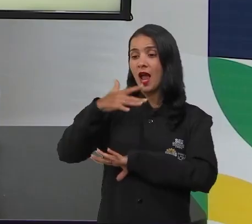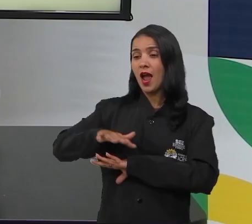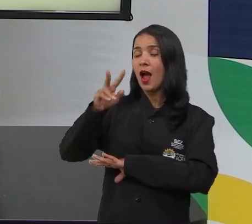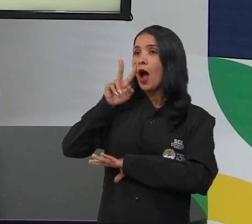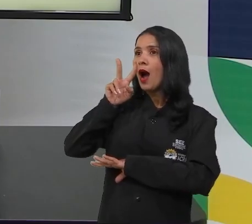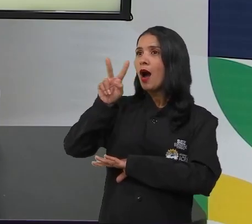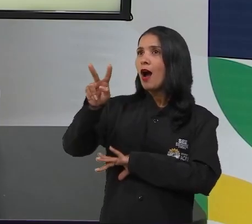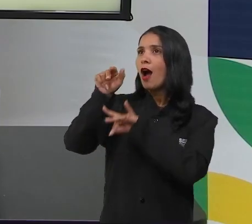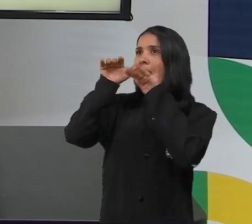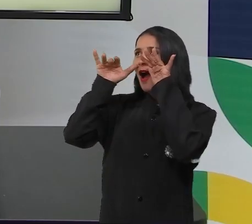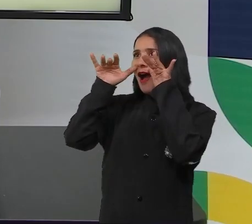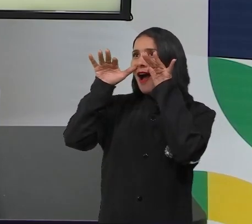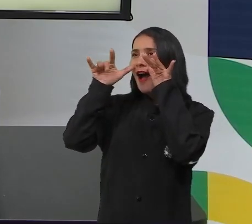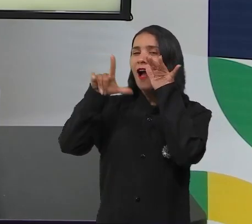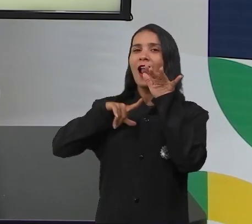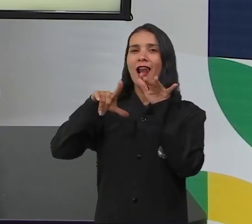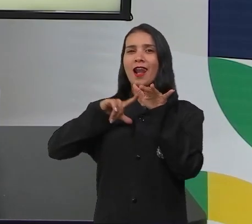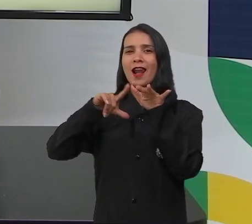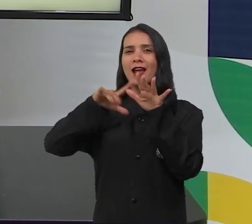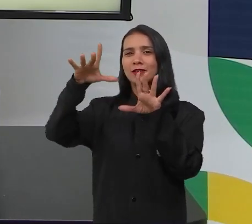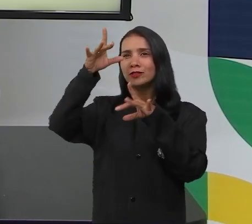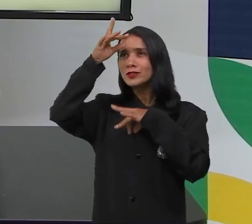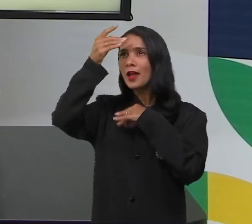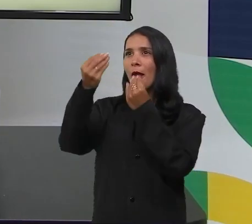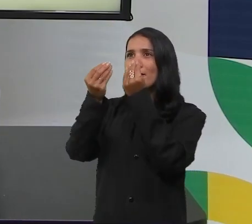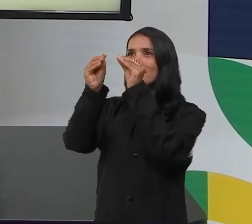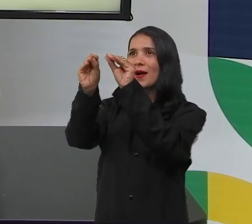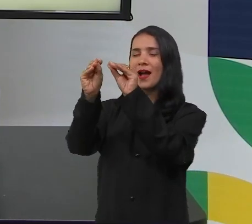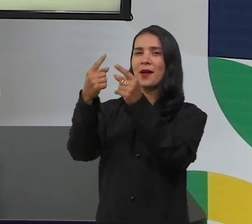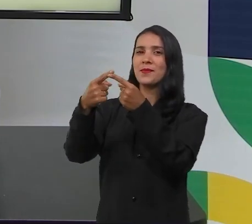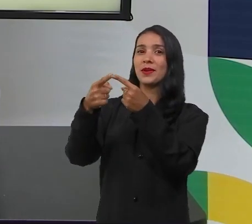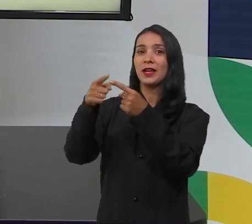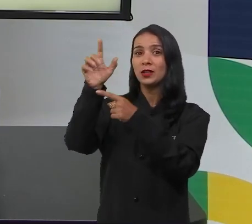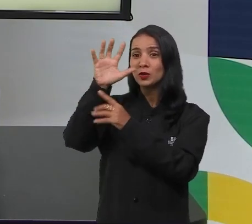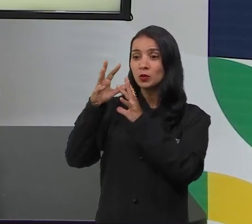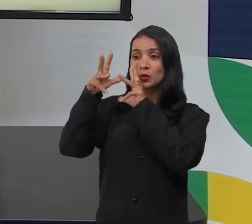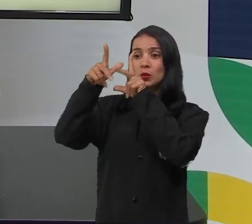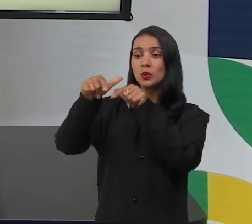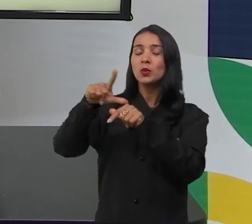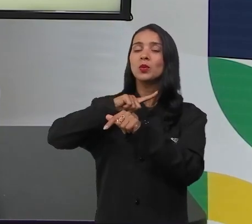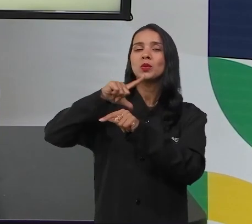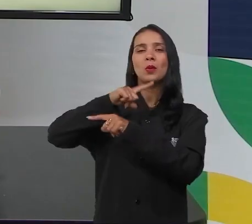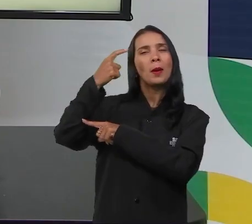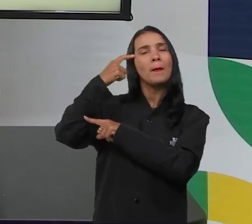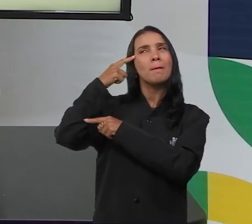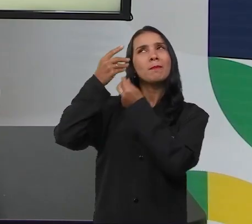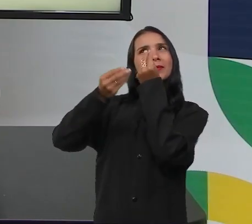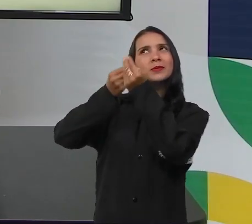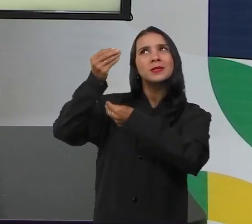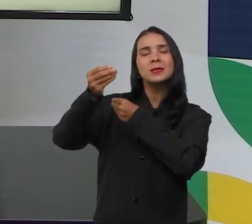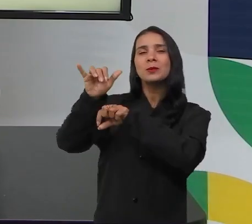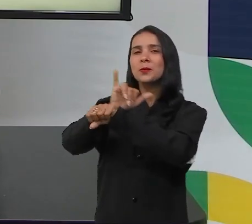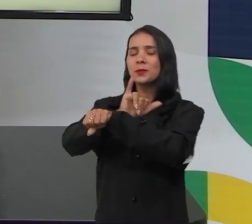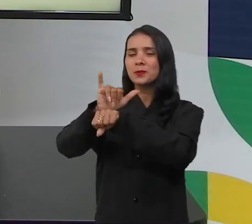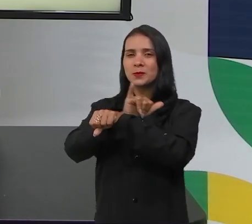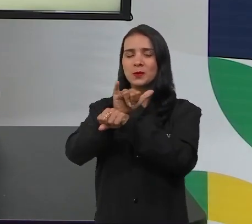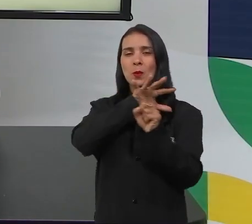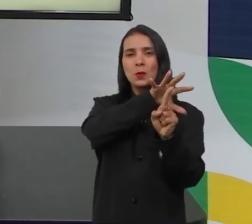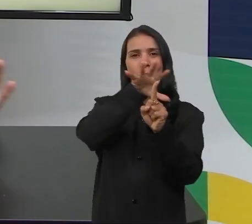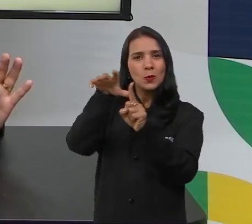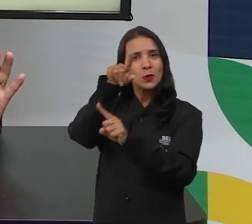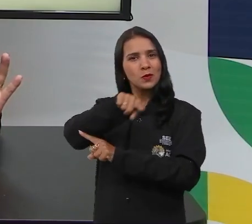colocam personagens, né? Então, tudo isso é pensado ali para atrair a nossa atenção e nos fazer, né, consumir